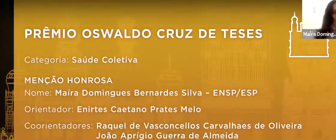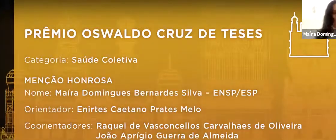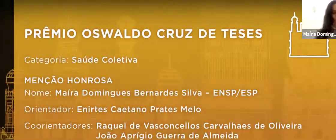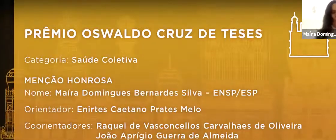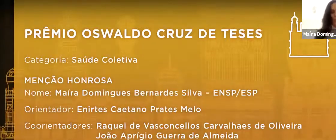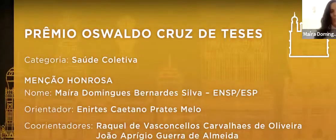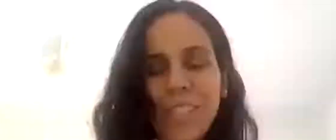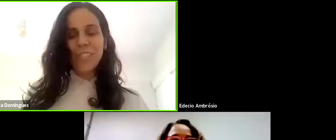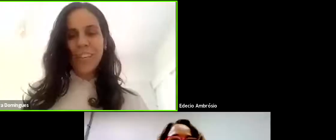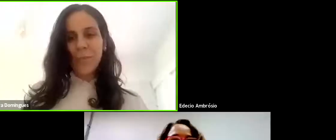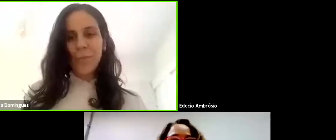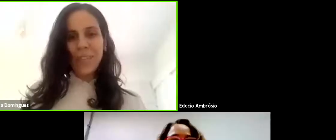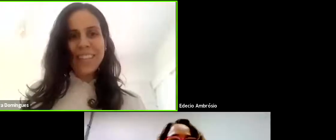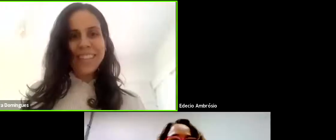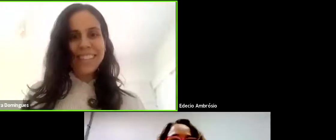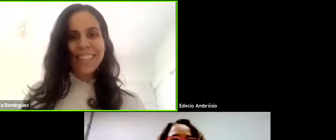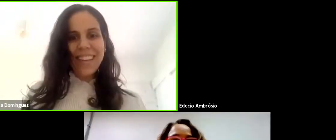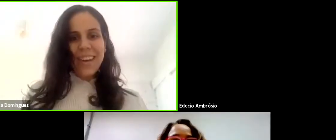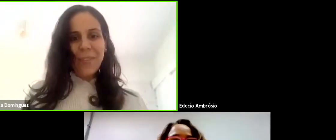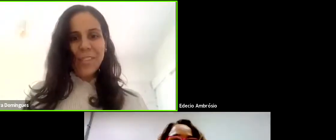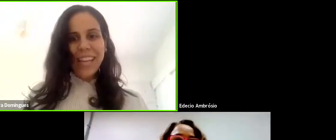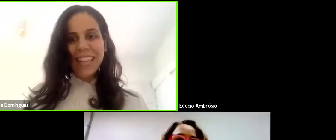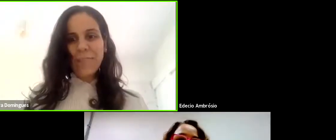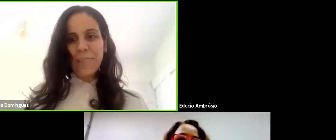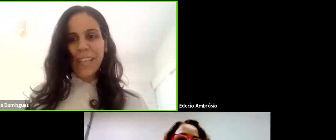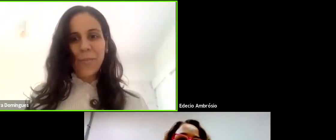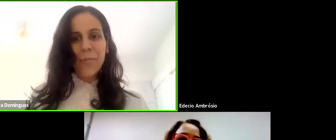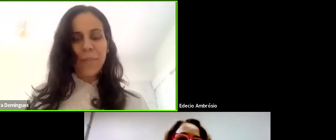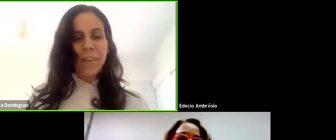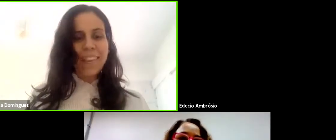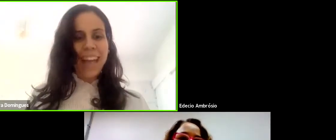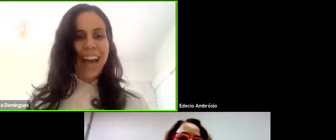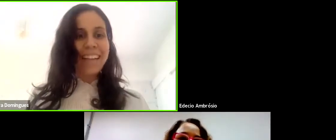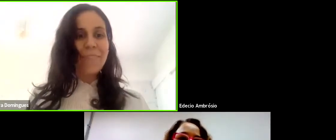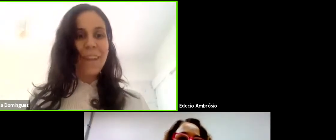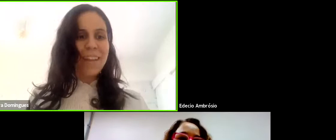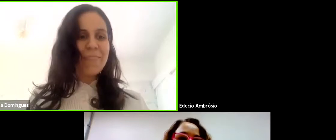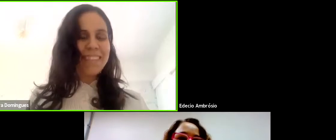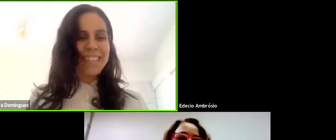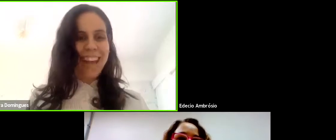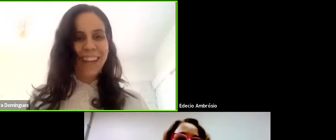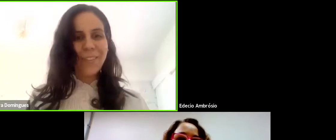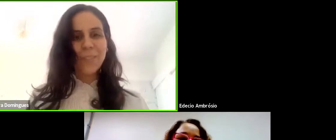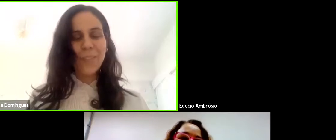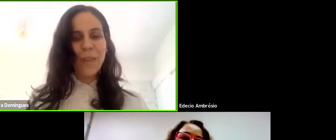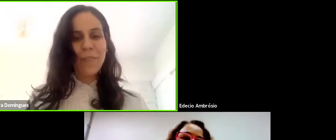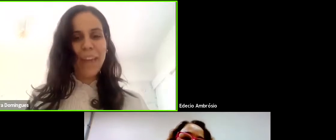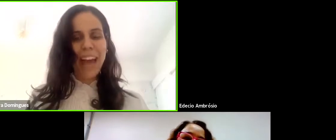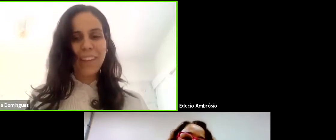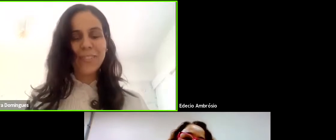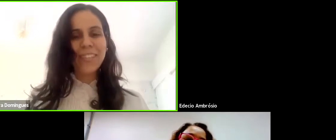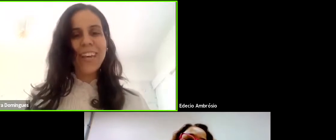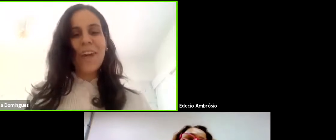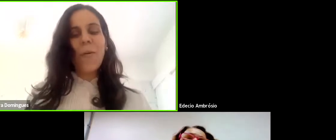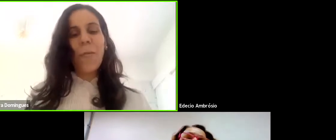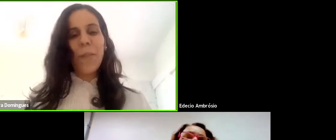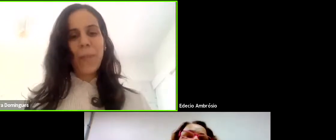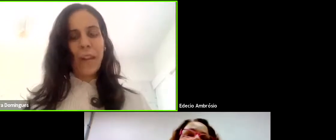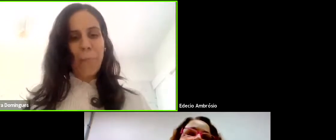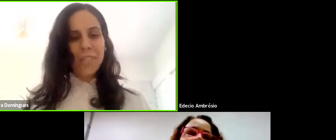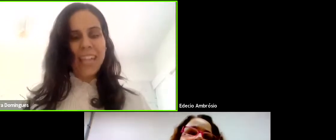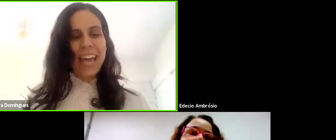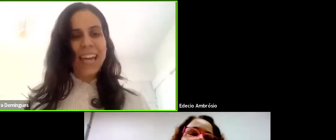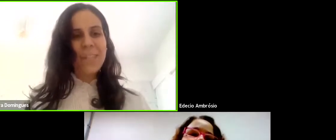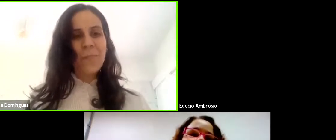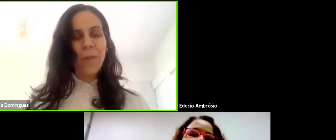Bom dia a todos, bom dia a todas. Gostaria também de cumprimentar e parabenizar todos os premiados com o